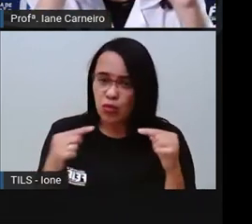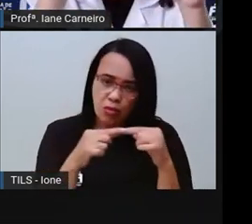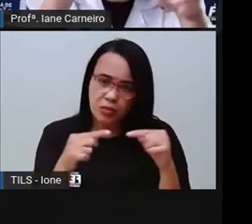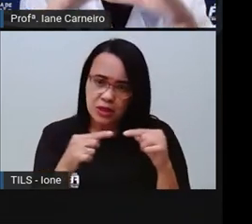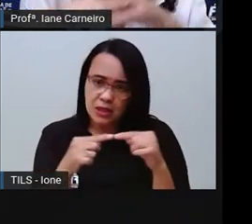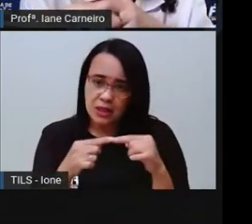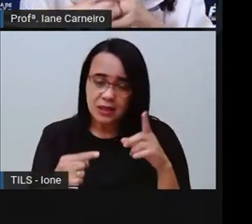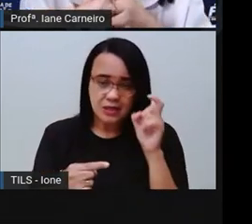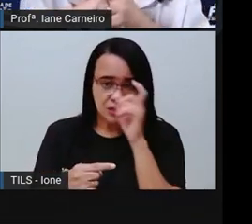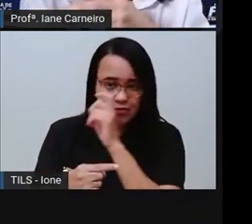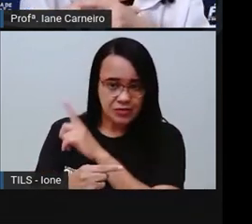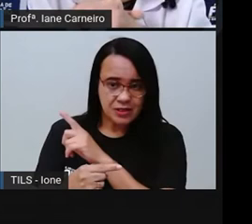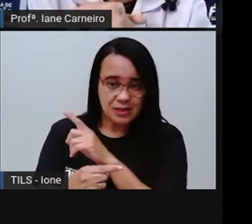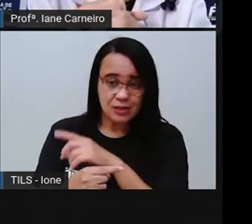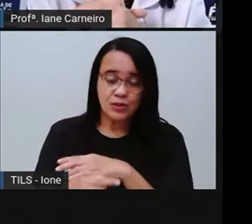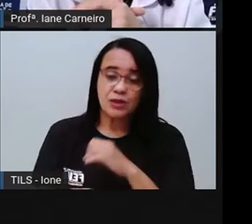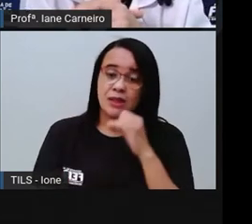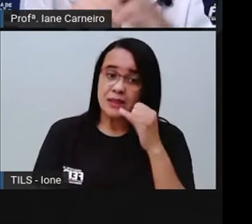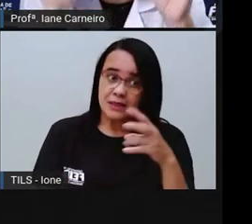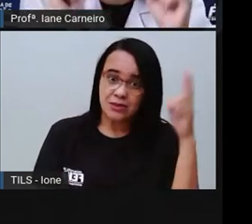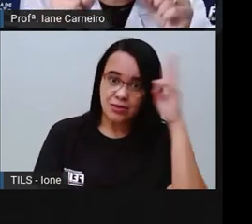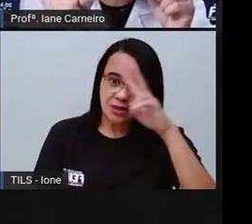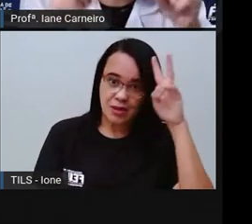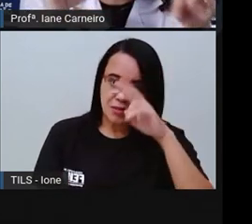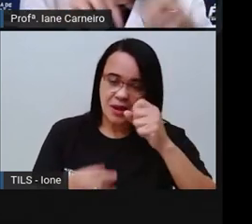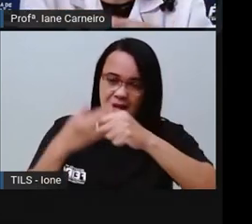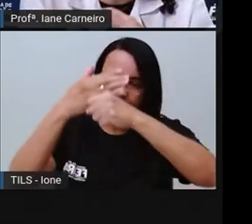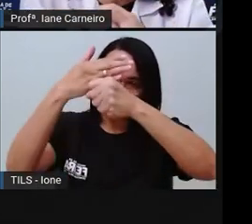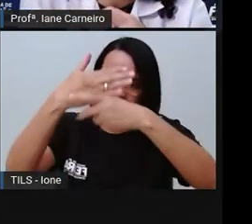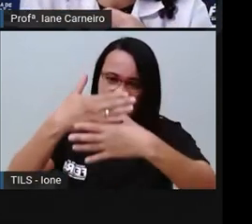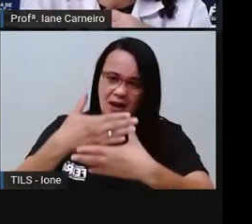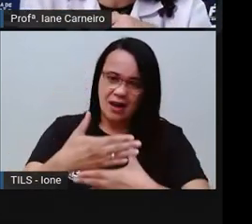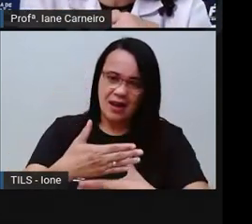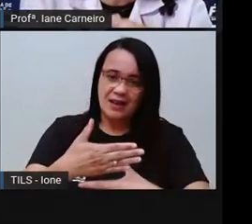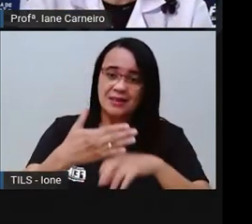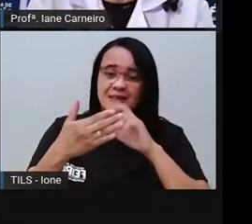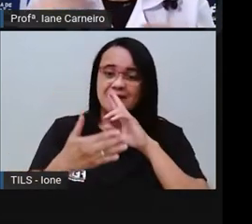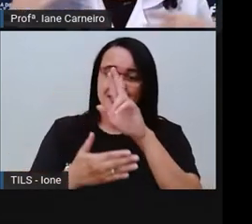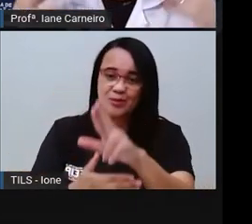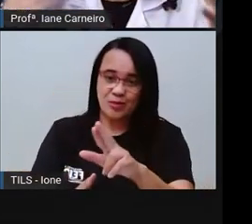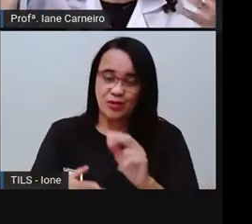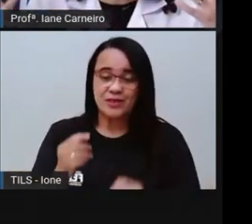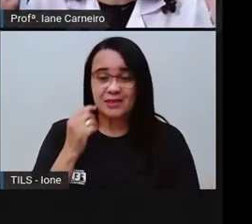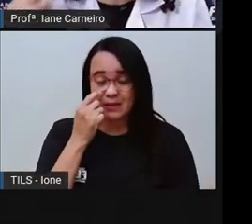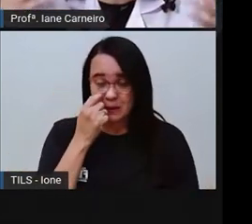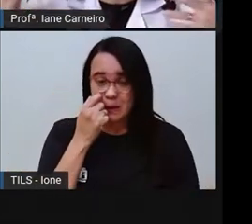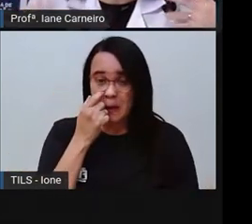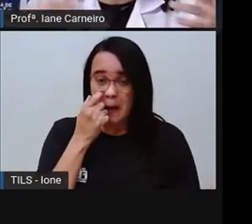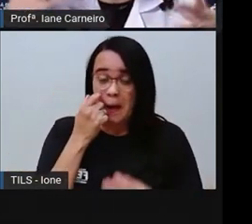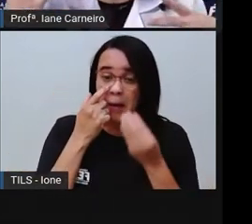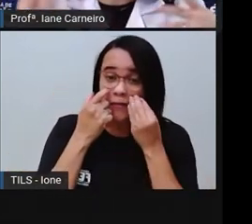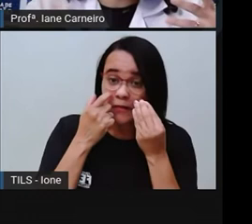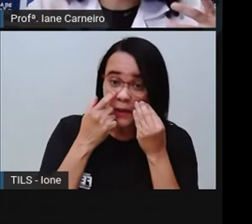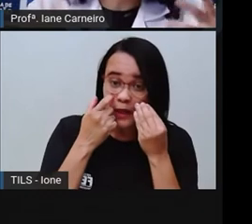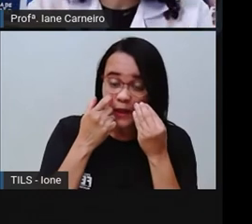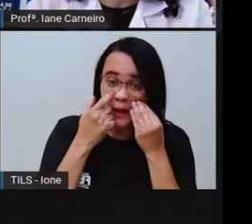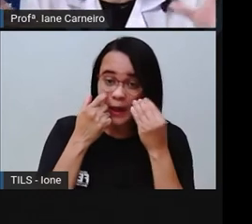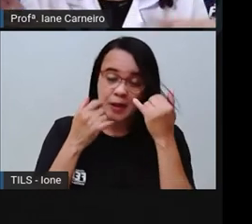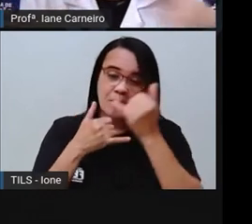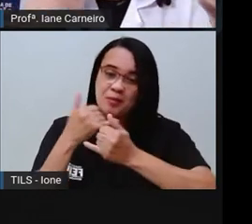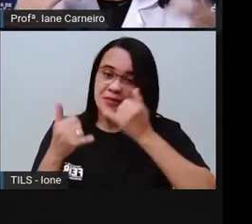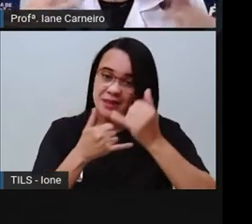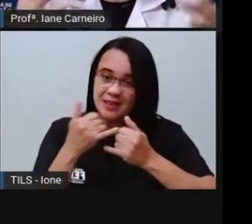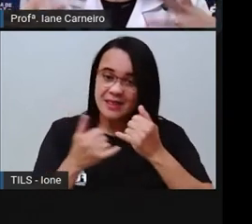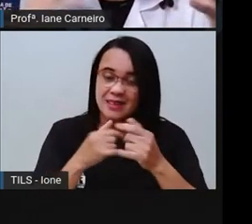ovo OK aí no chat para não tá lembrando aqui não mas você lembrou Coloca aí no chão está certo eu tenho que ir aí brincar com essas rimas